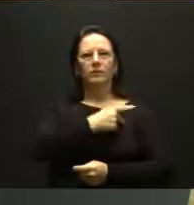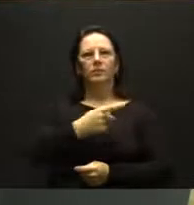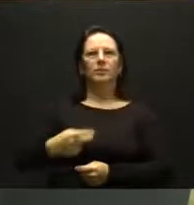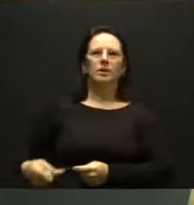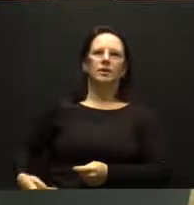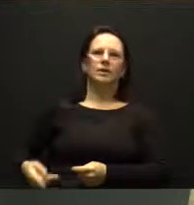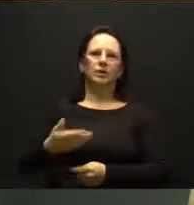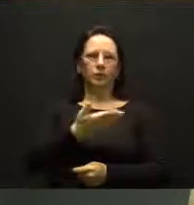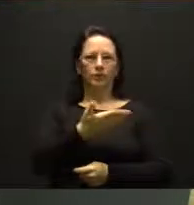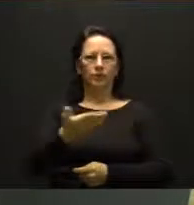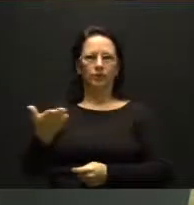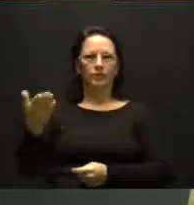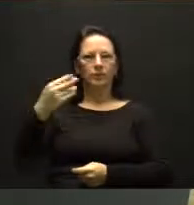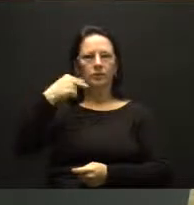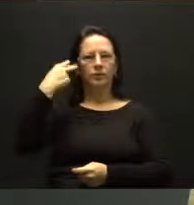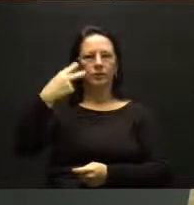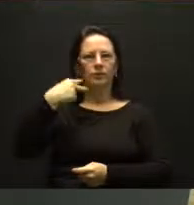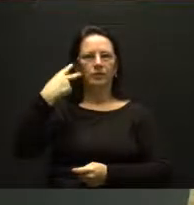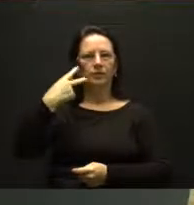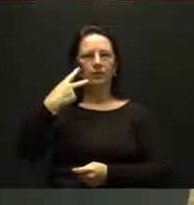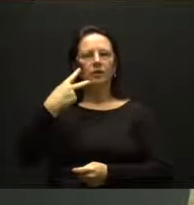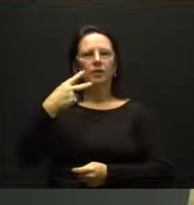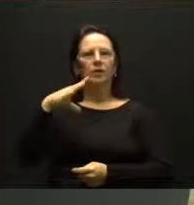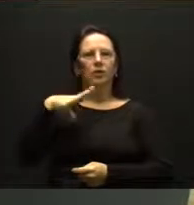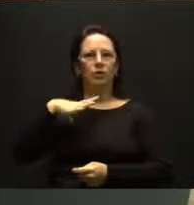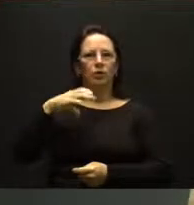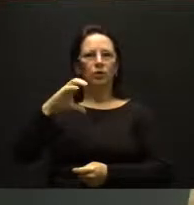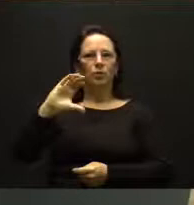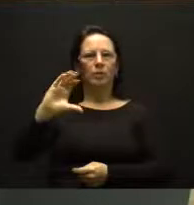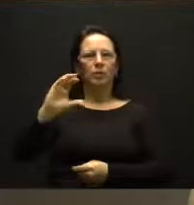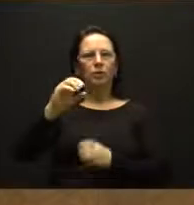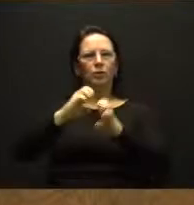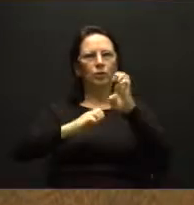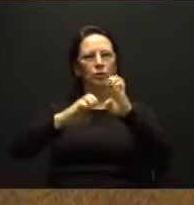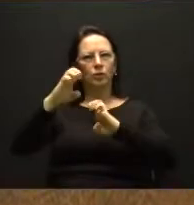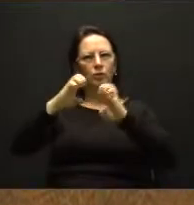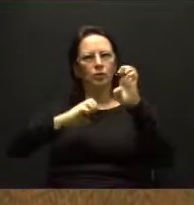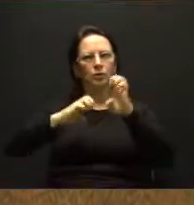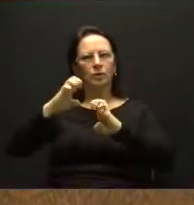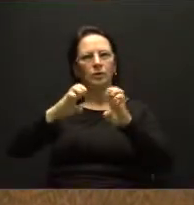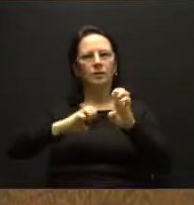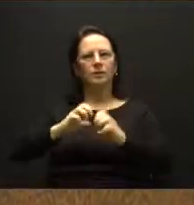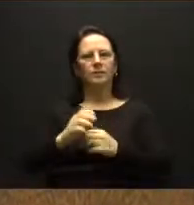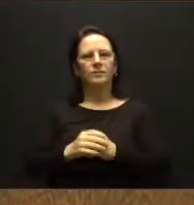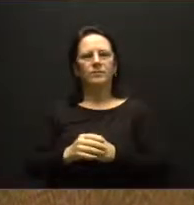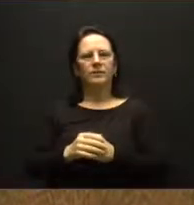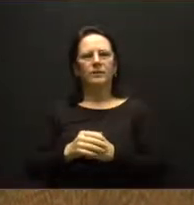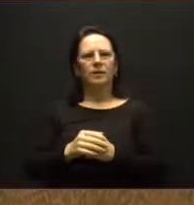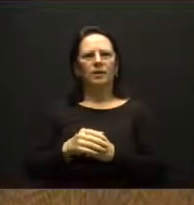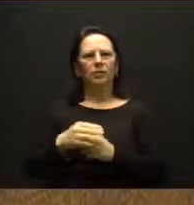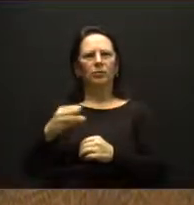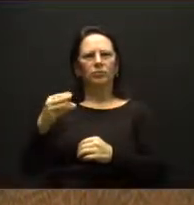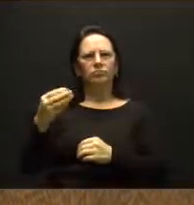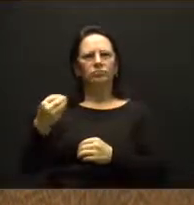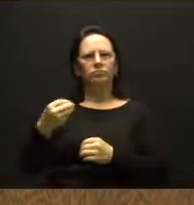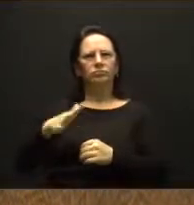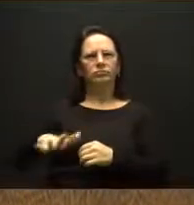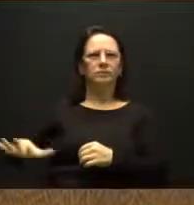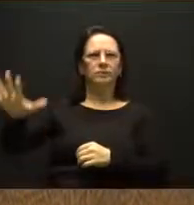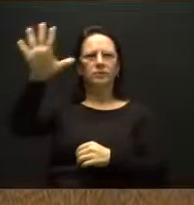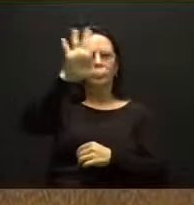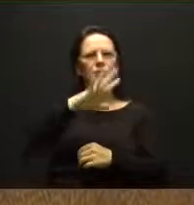vereadores como a cubatão maior pólo industrial da baixada santista e um dos maiores da américa latina